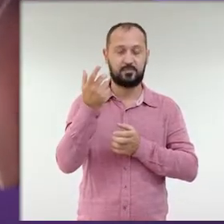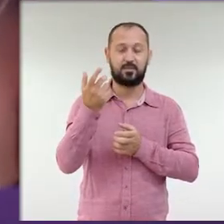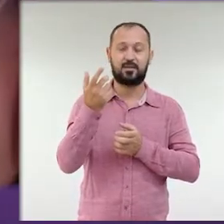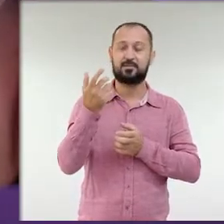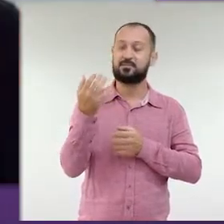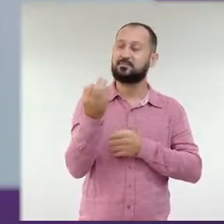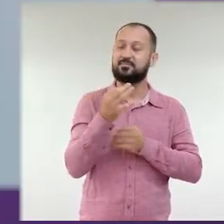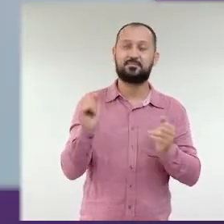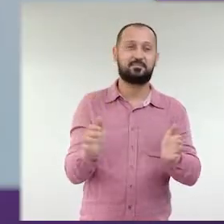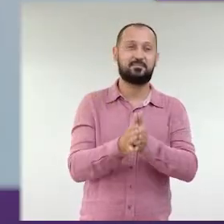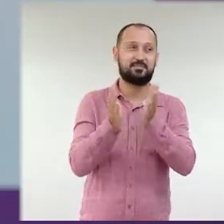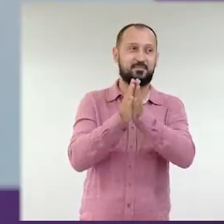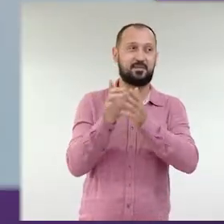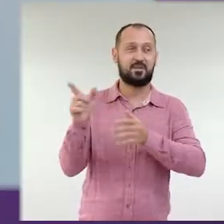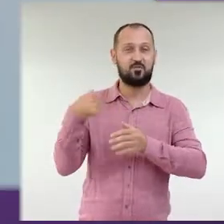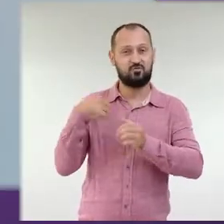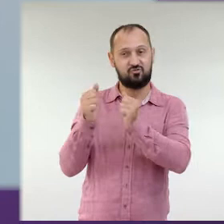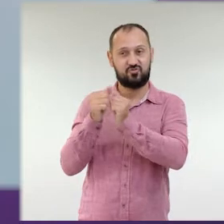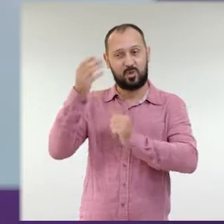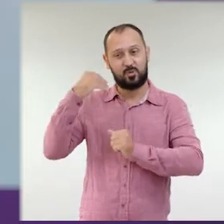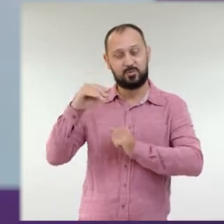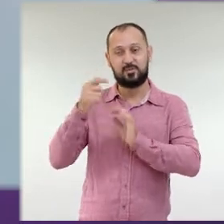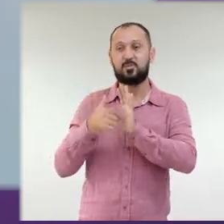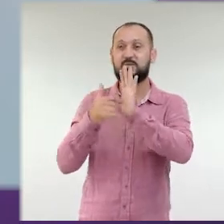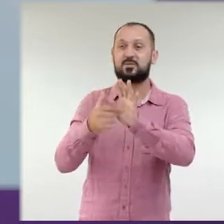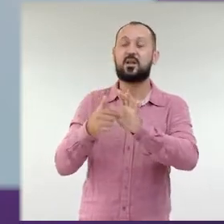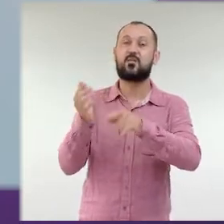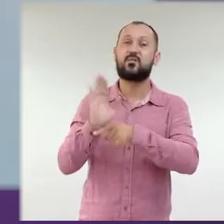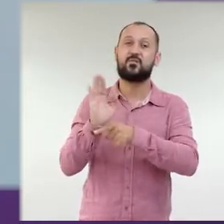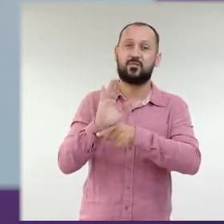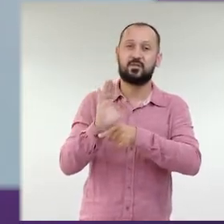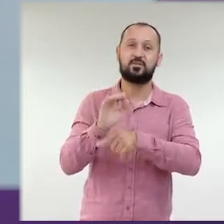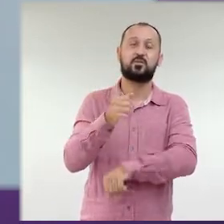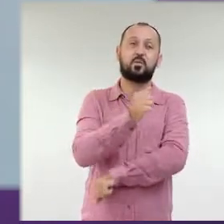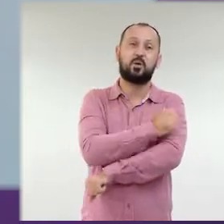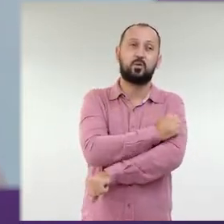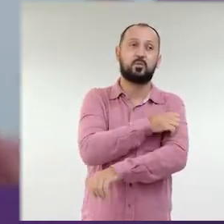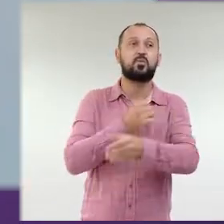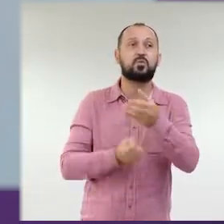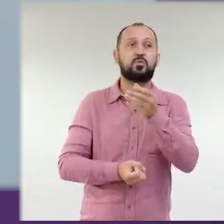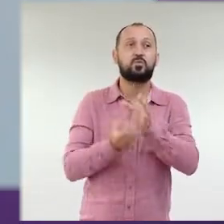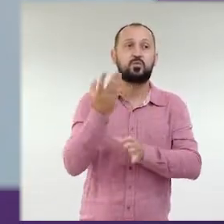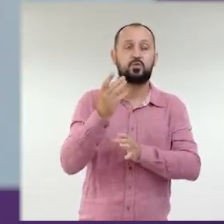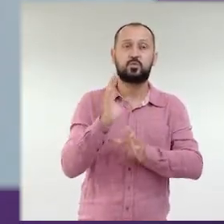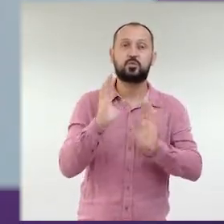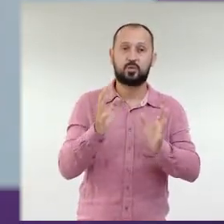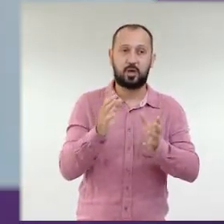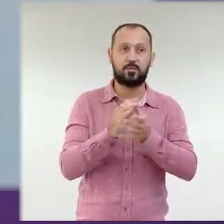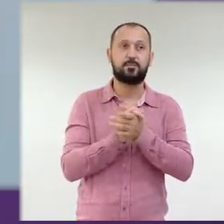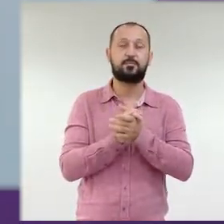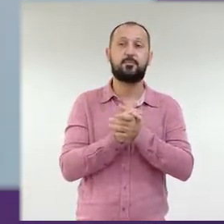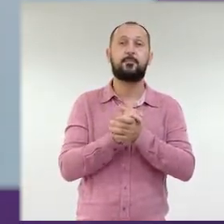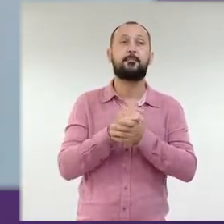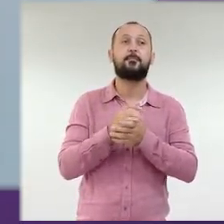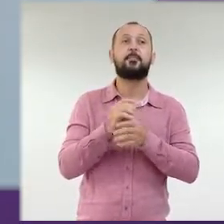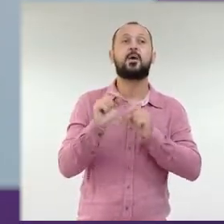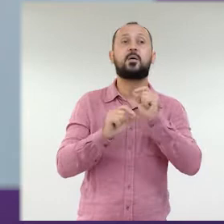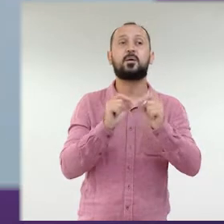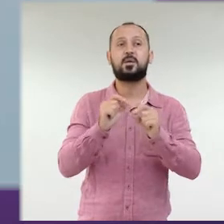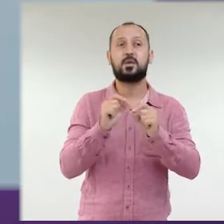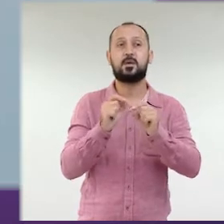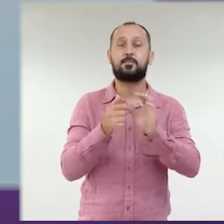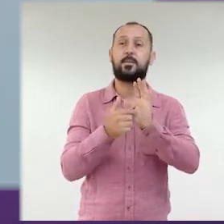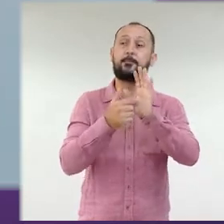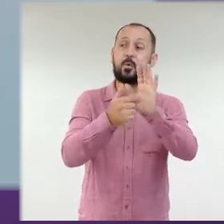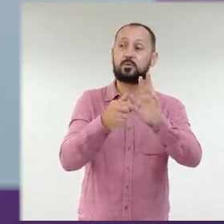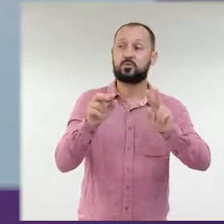Luciana logo mais cedo um vídeo de estudantes que elaboraram um vídeo para justamente dar